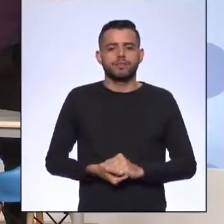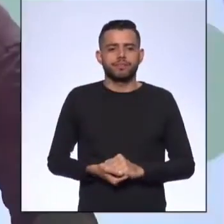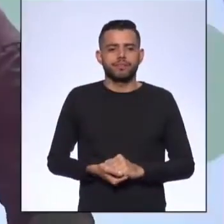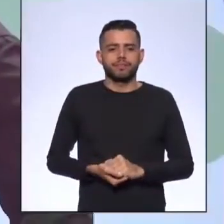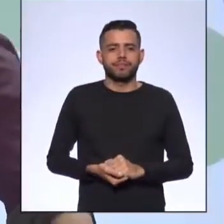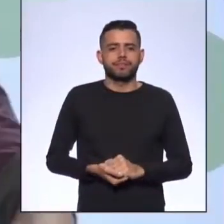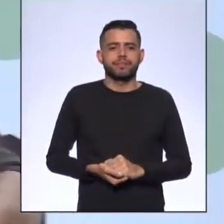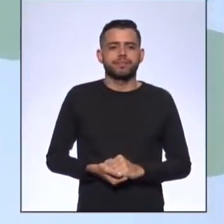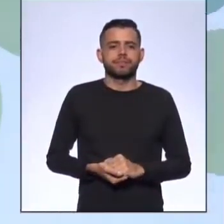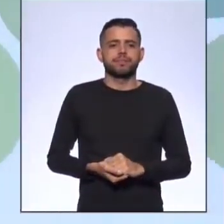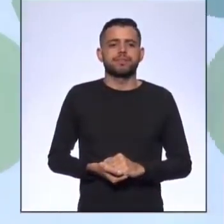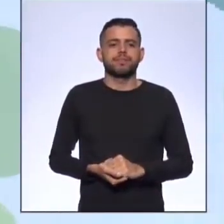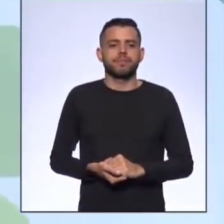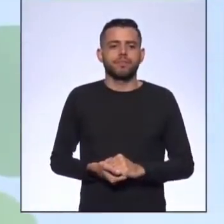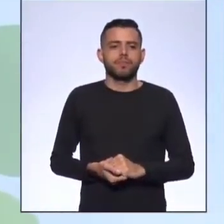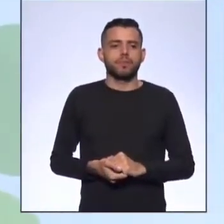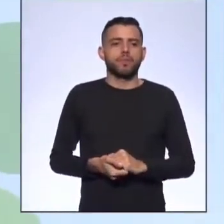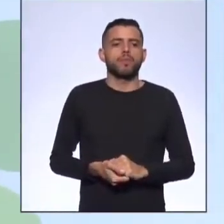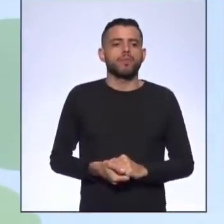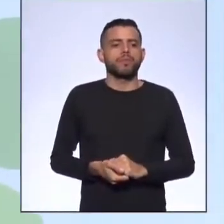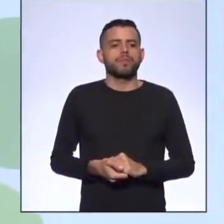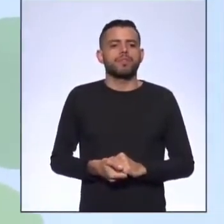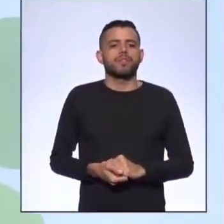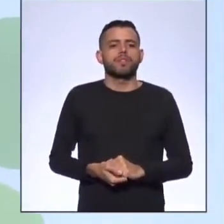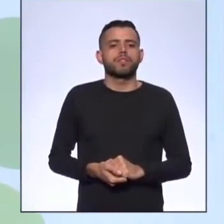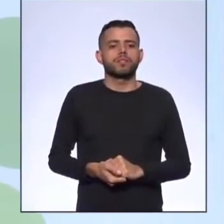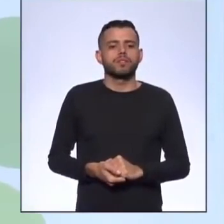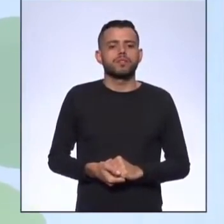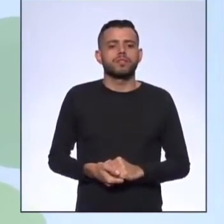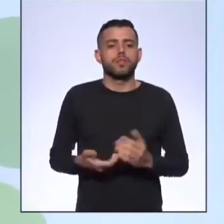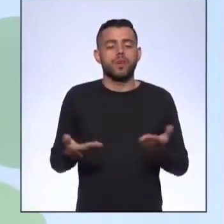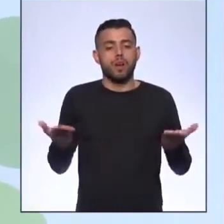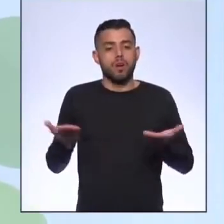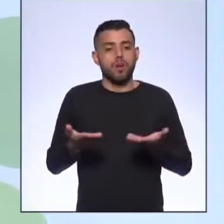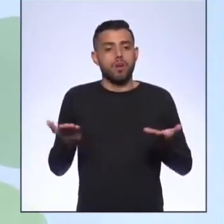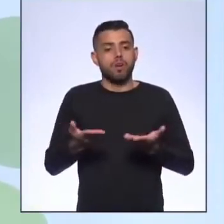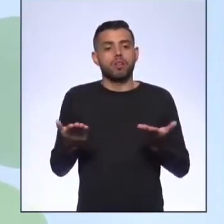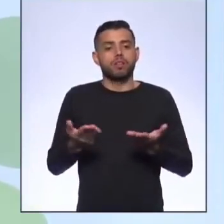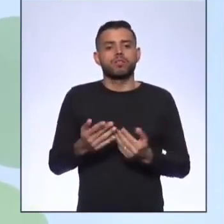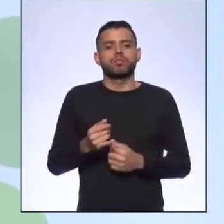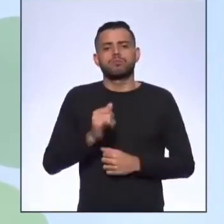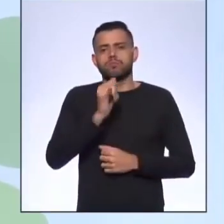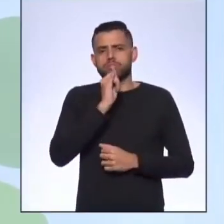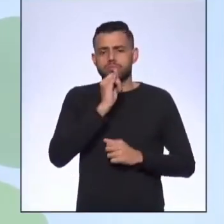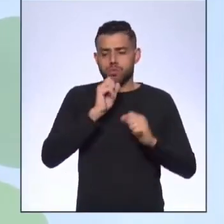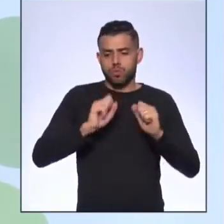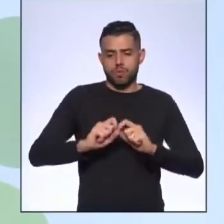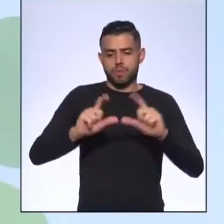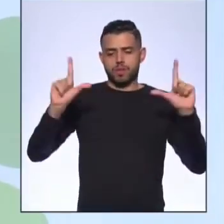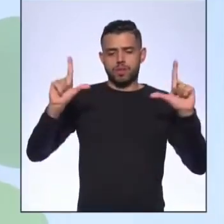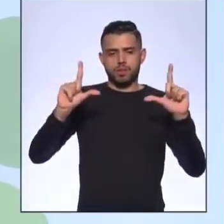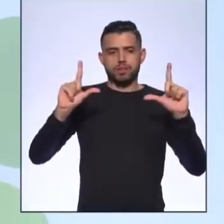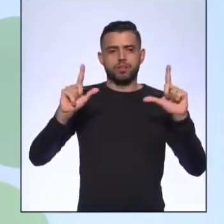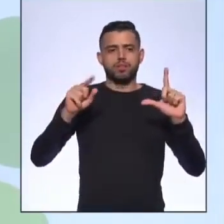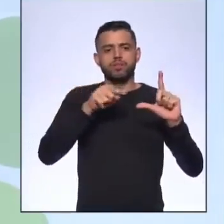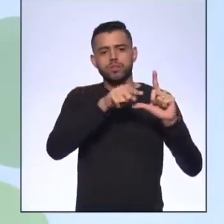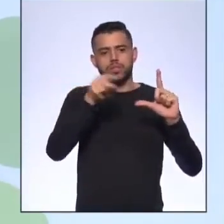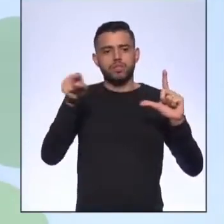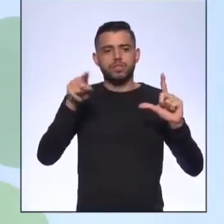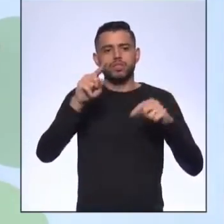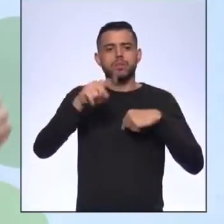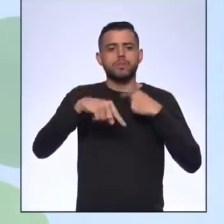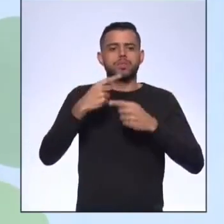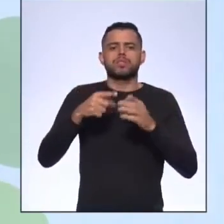Isso. Então, pessoal, o próximo passo vai ser o que aqui? Eu vou abrir agora aqui o simulador com vocês, certo? Beleza? E depois a gente vai retomar